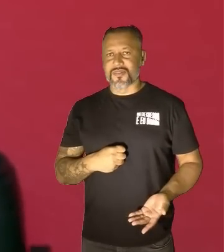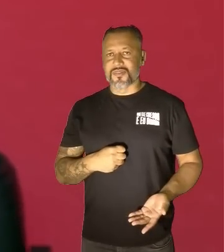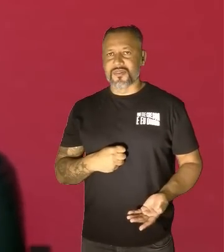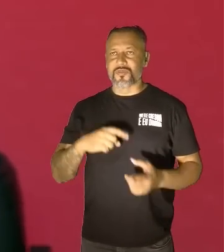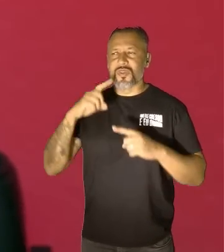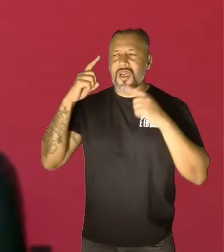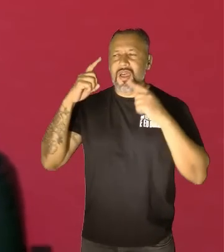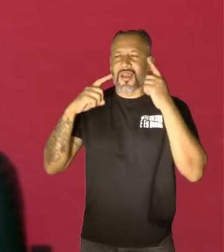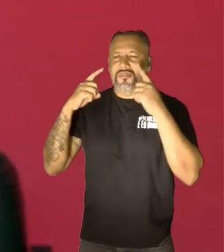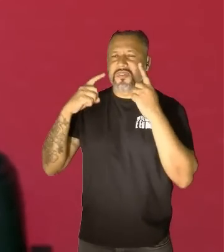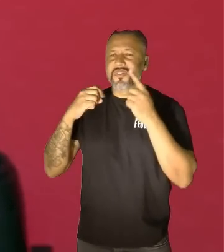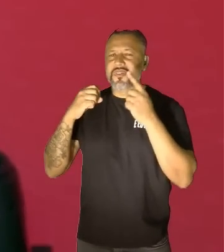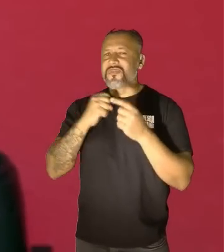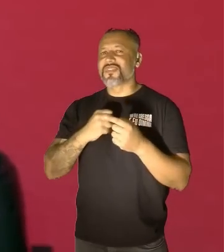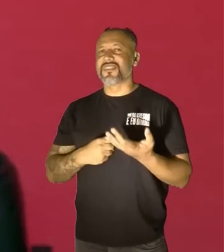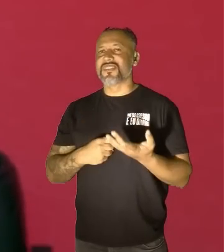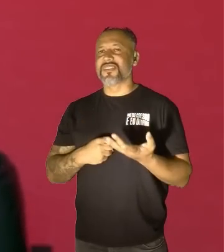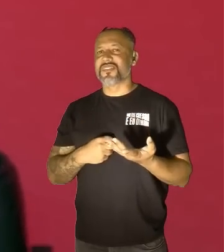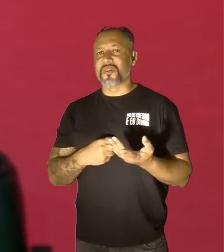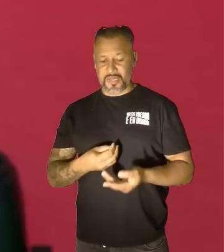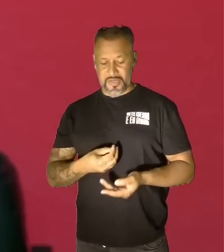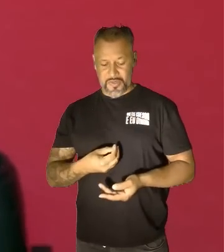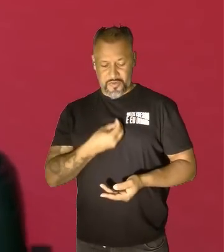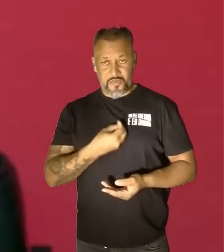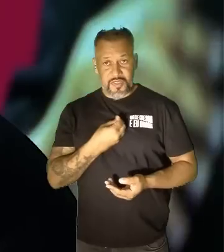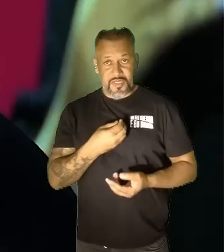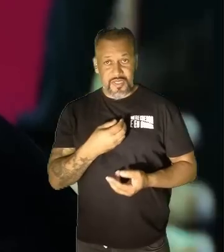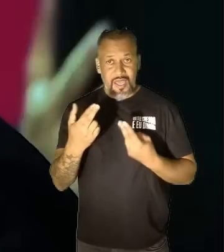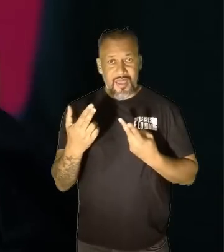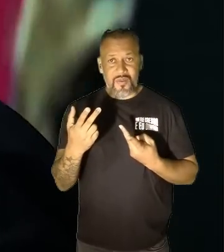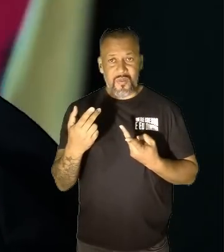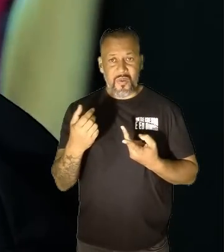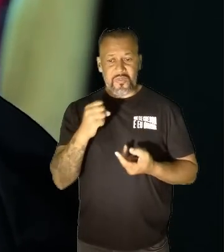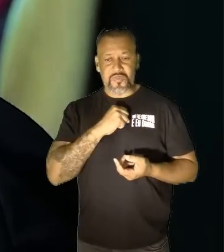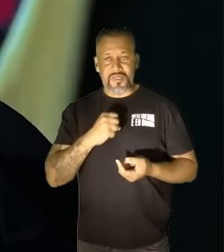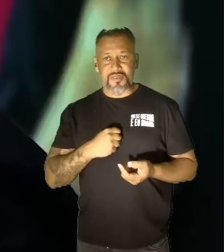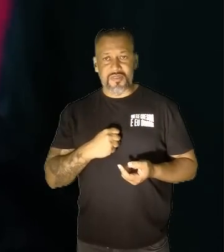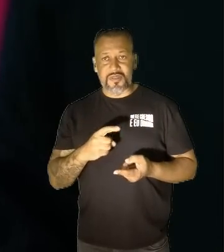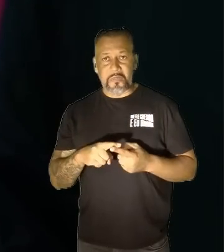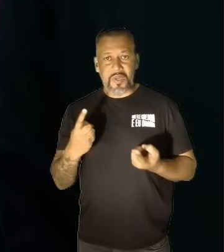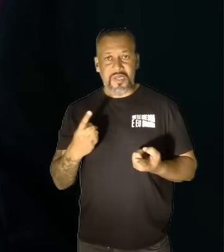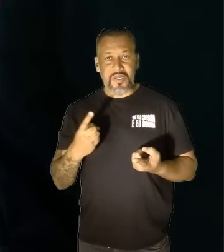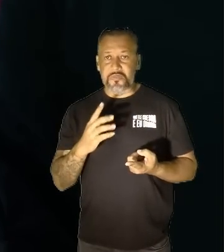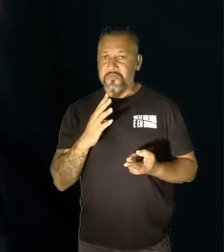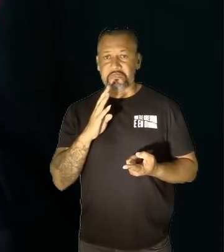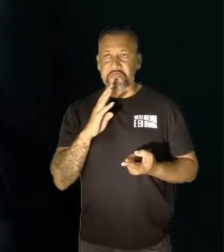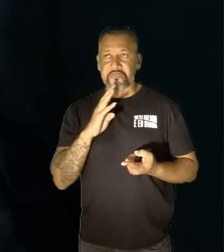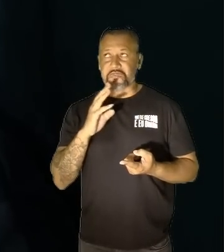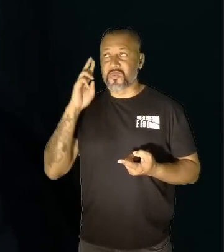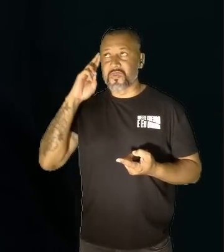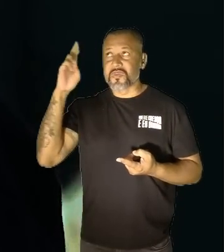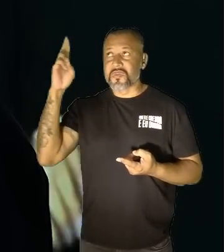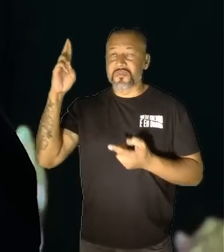sacerdote, eu decorei frases de sacerdote, mas eu não conheço o Senhor.